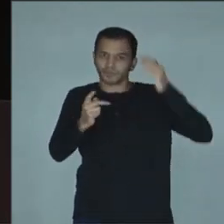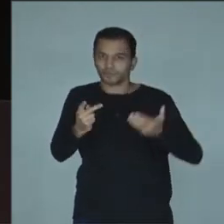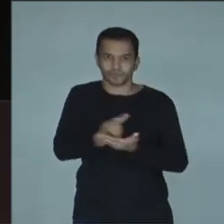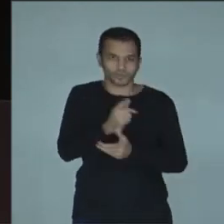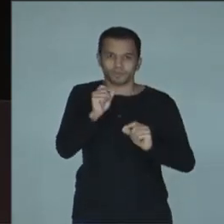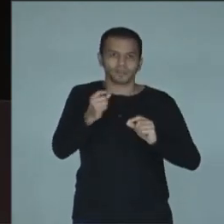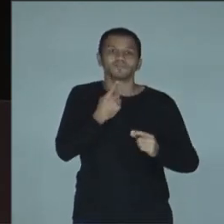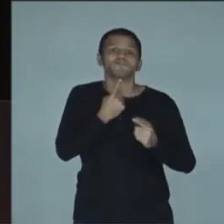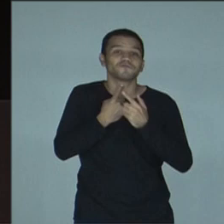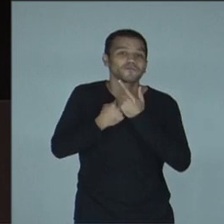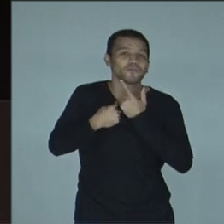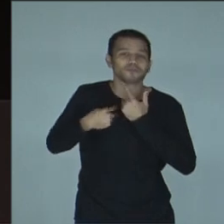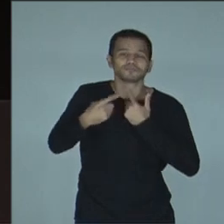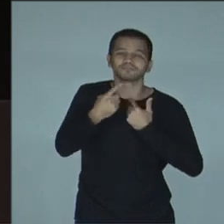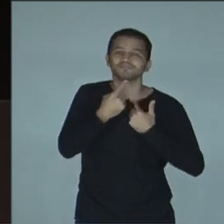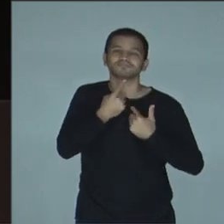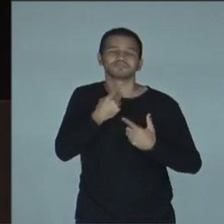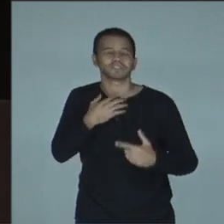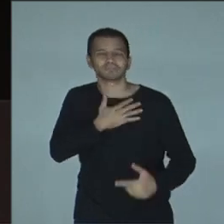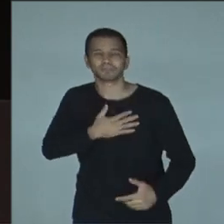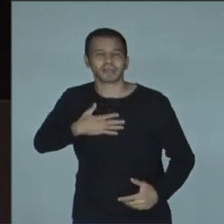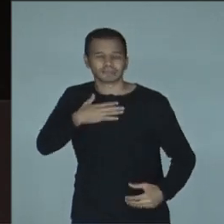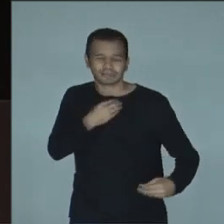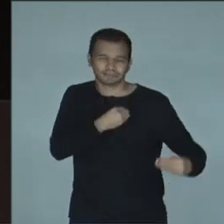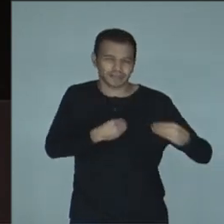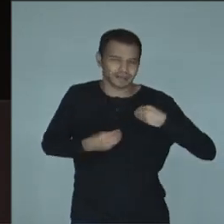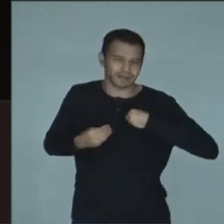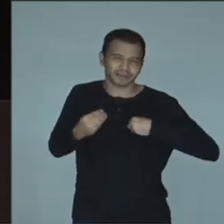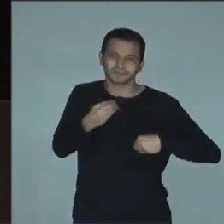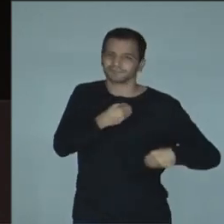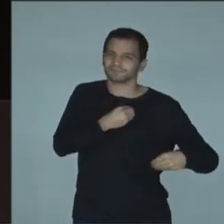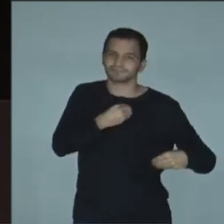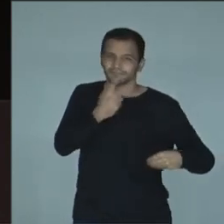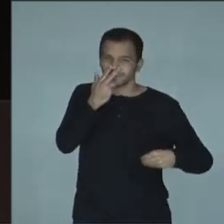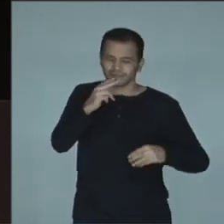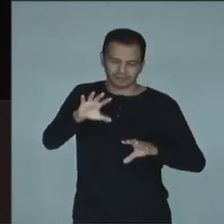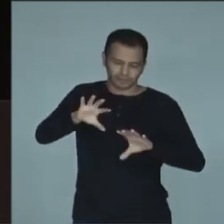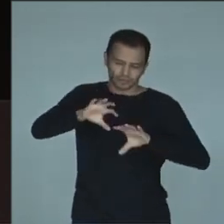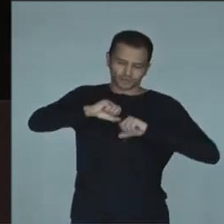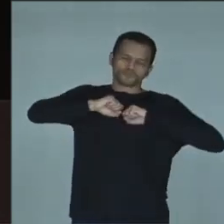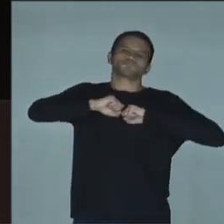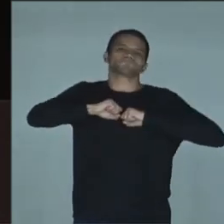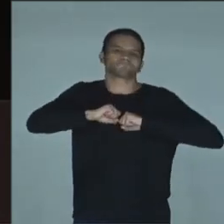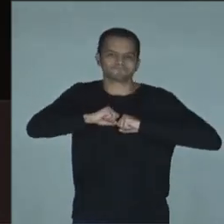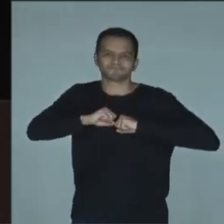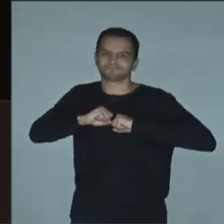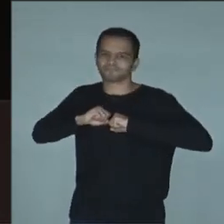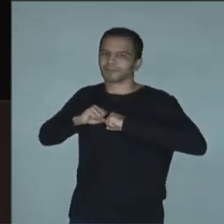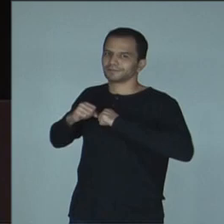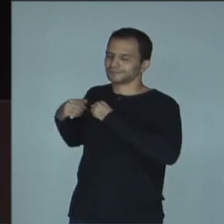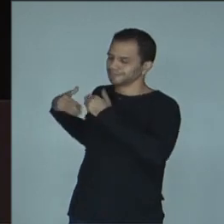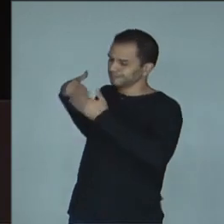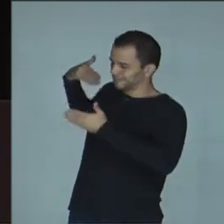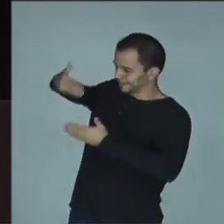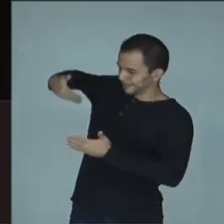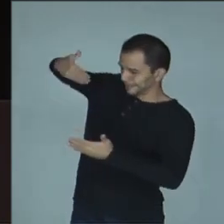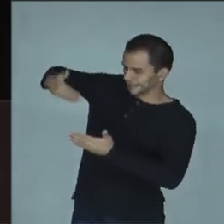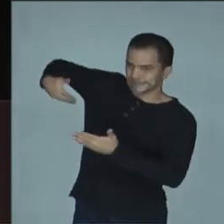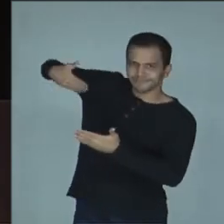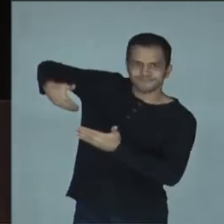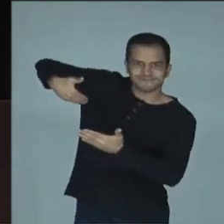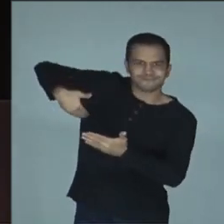desejo pelo mal o prazer no mal e até hoje nós estamos pagando essa conta